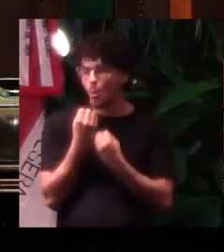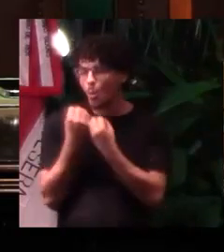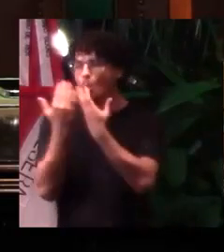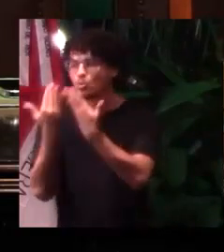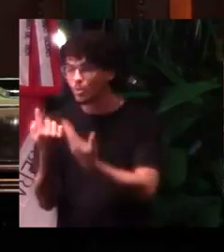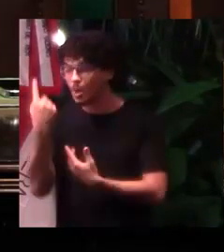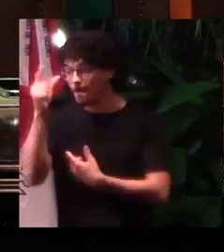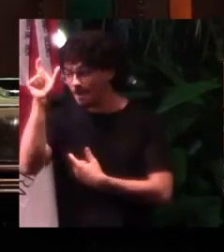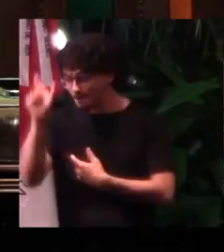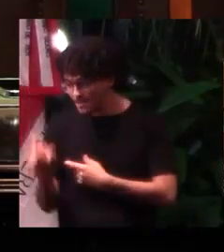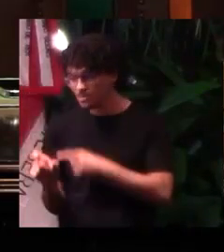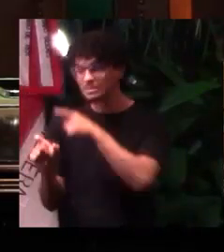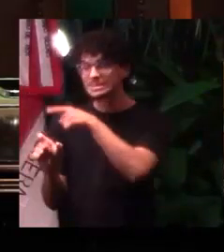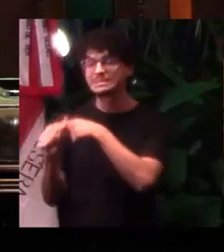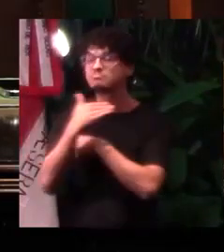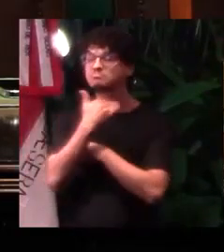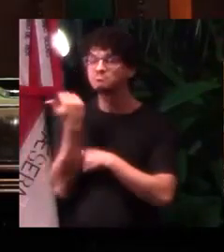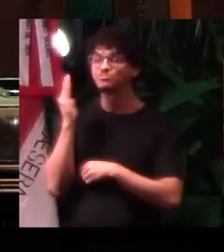também.